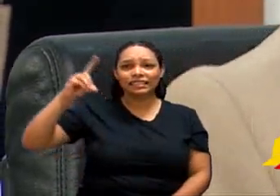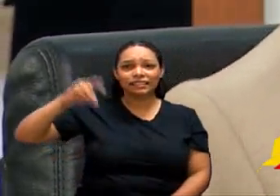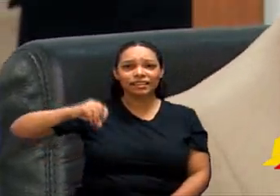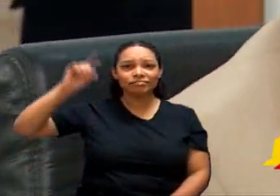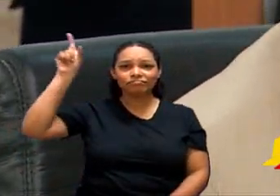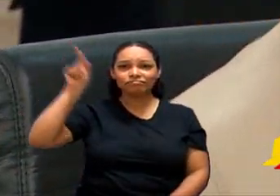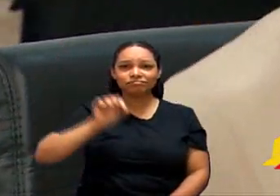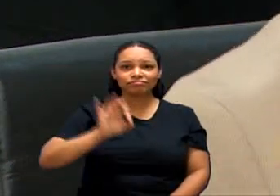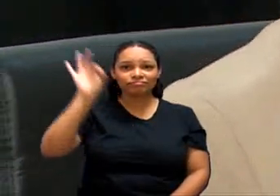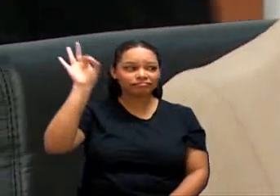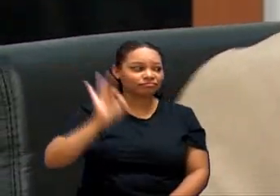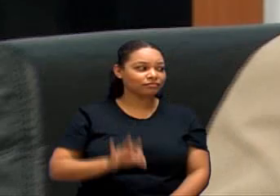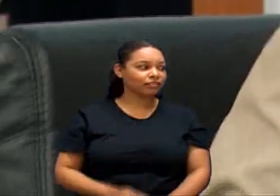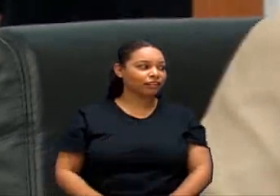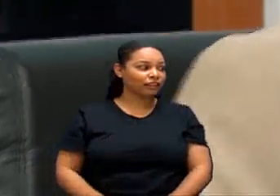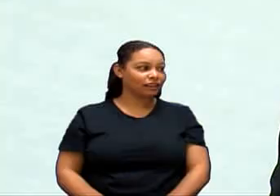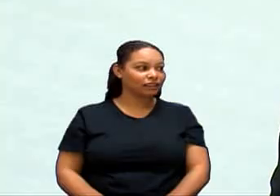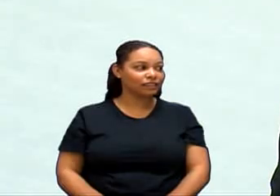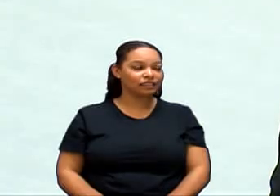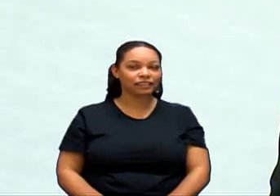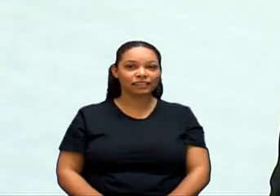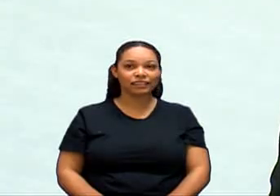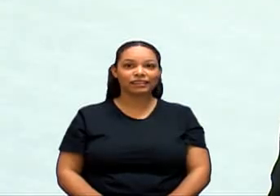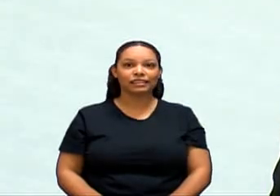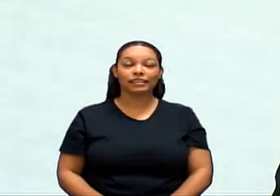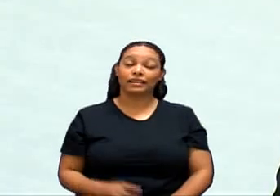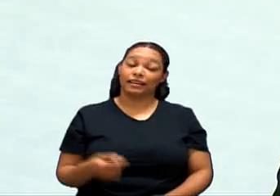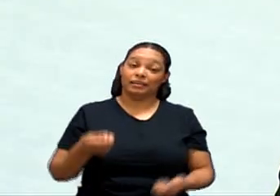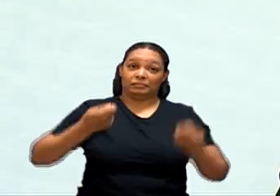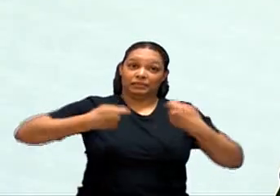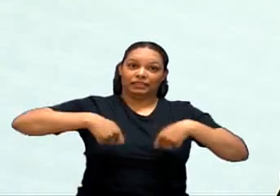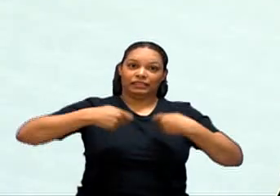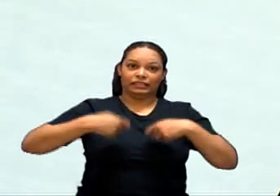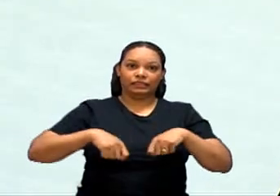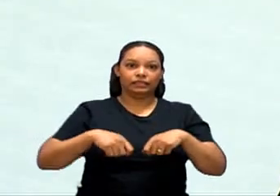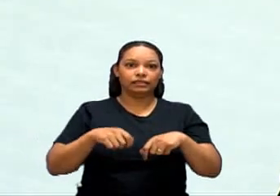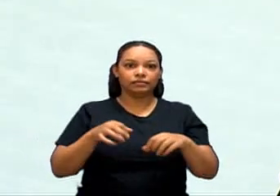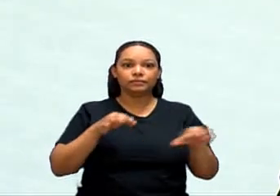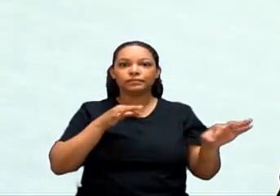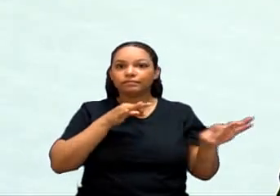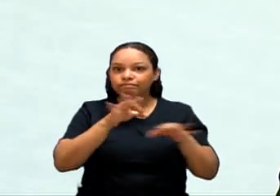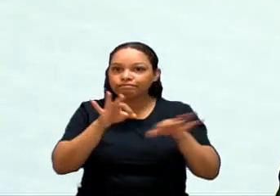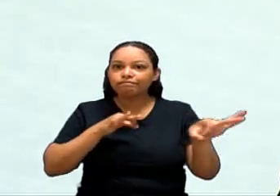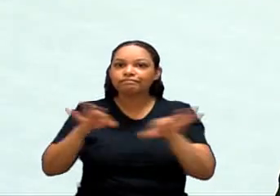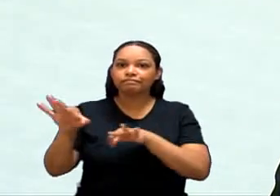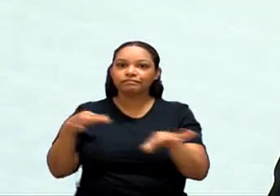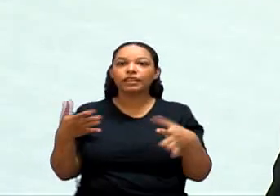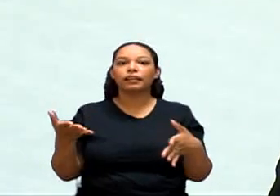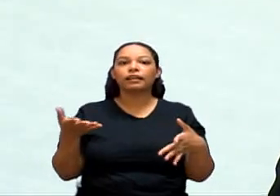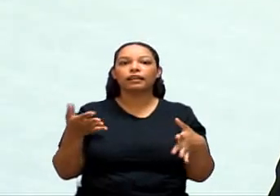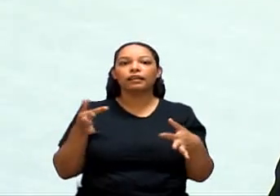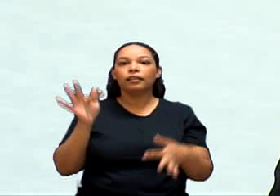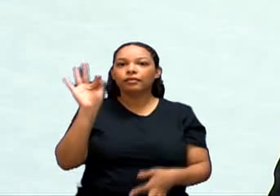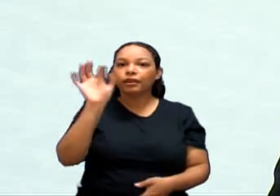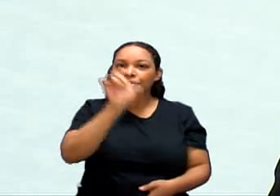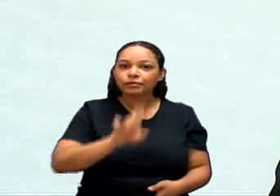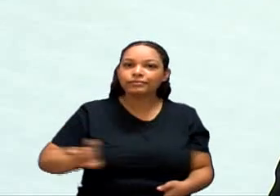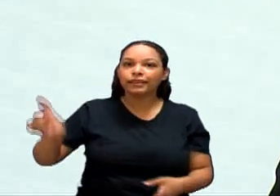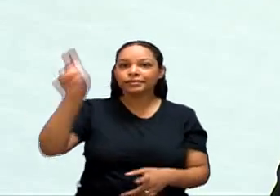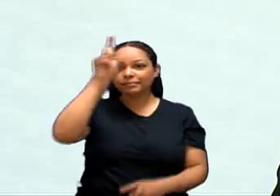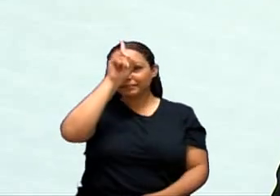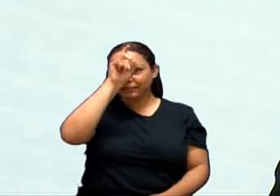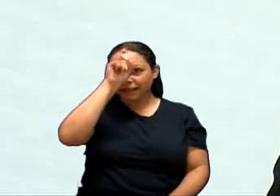E é uma das maneiras que eu vejo para corrigir isso, é nós ampliarmos também as faculdades de medicina